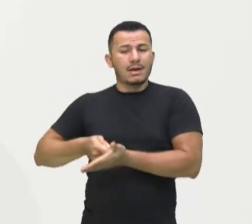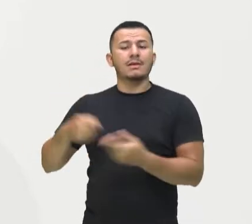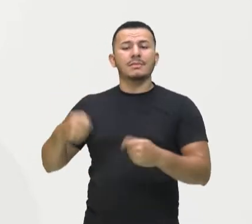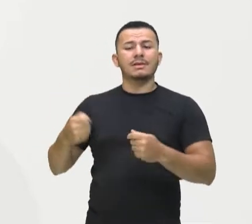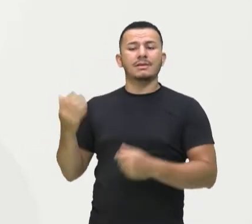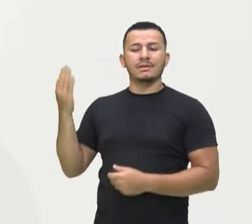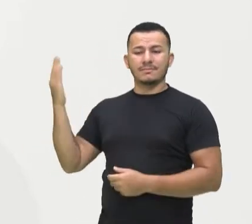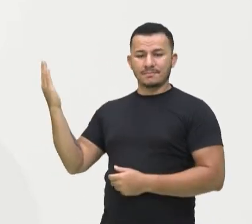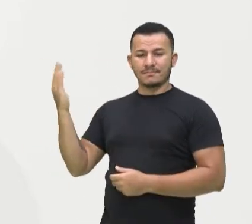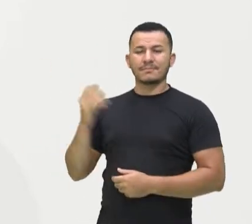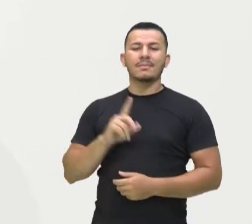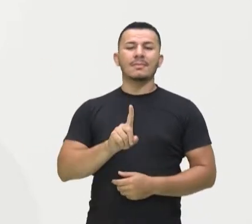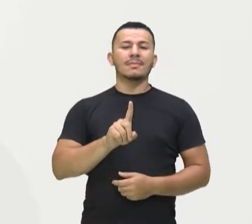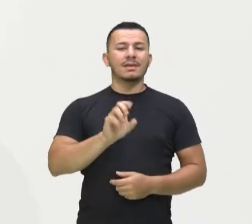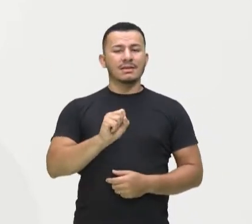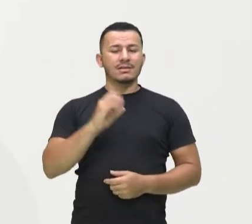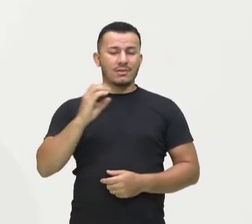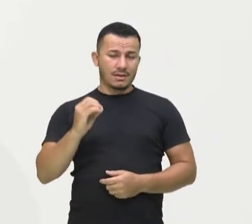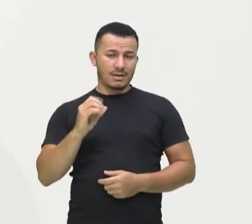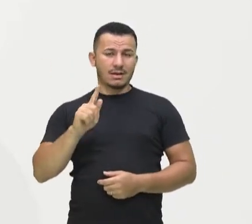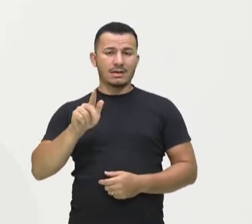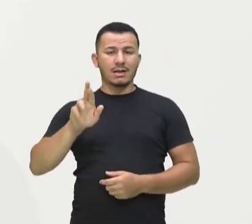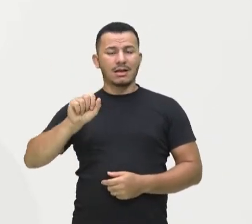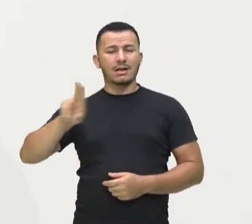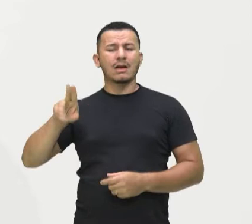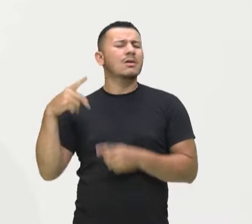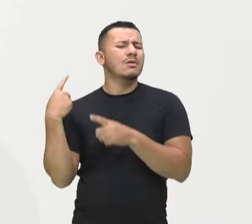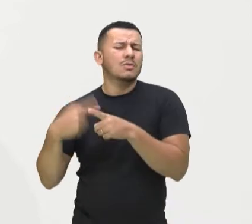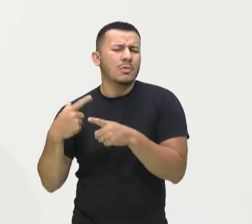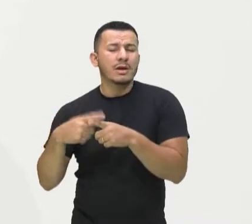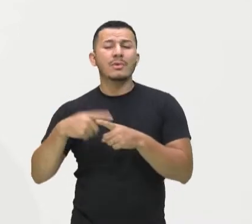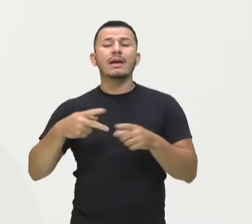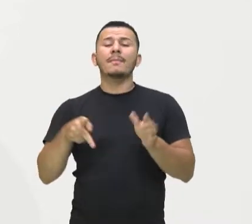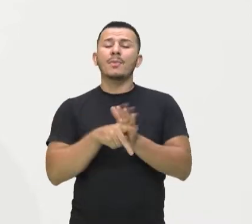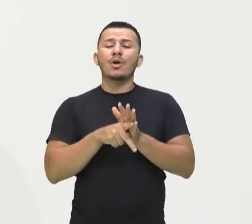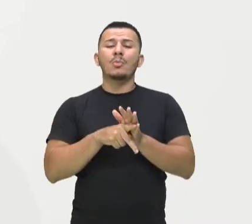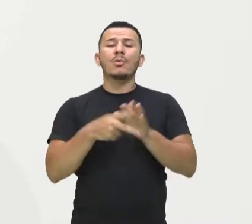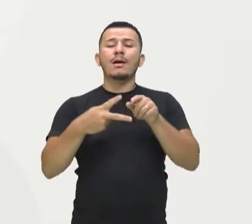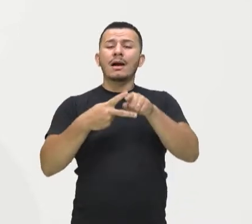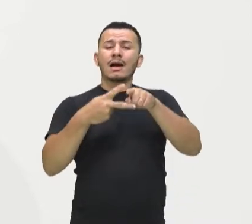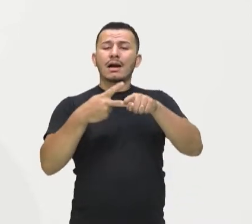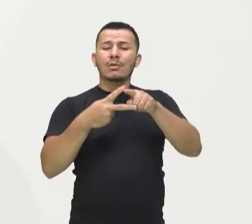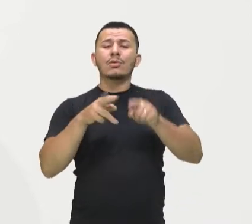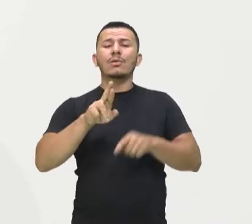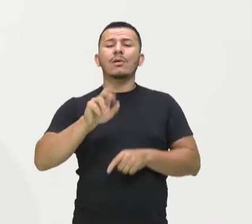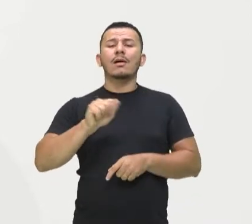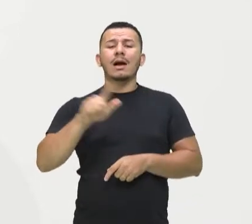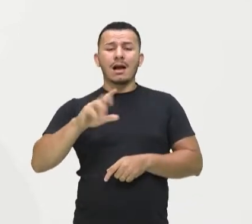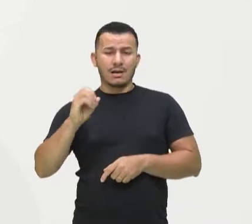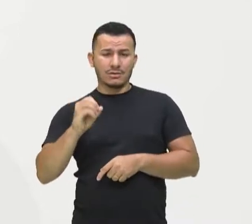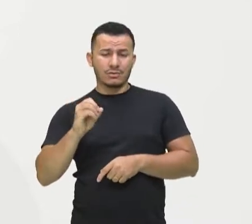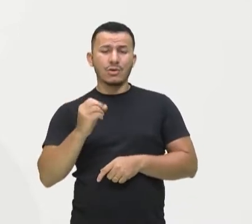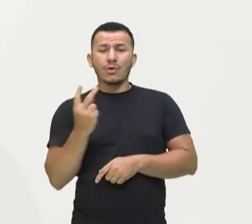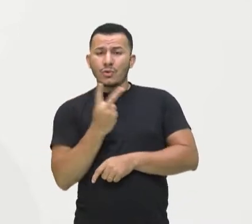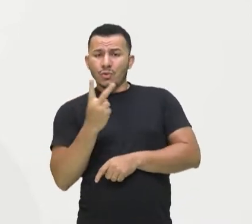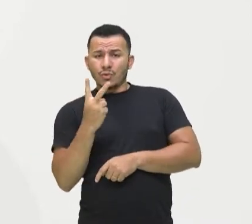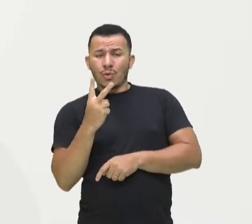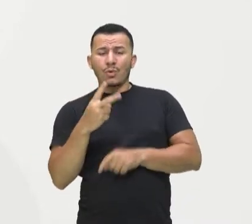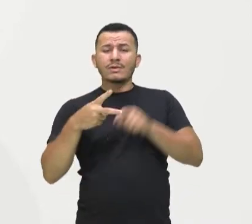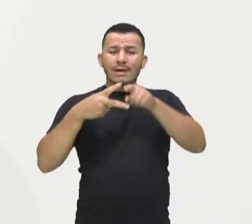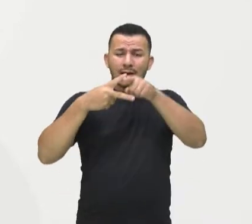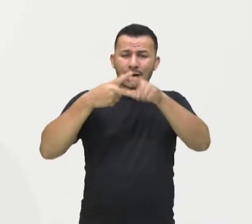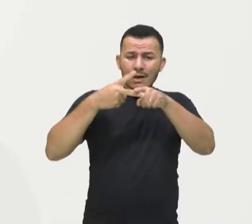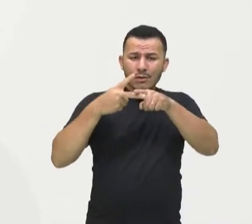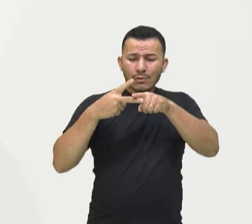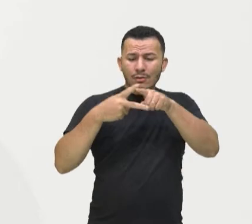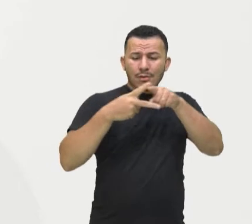ter 180 graus, porque nós estamos tratando de um ângulo raso e a soma de seus ângulos é exatamente